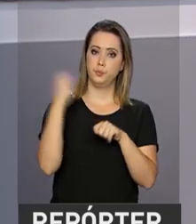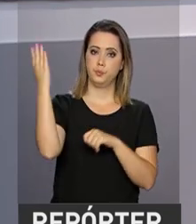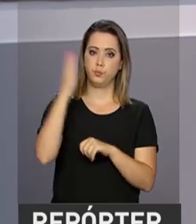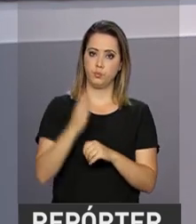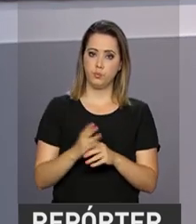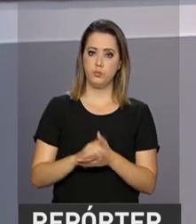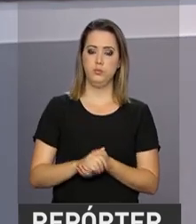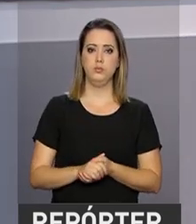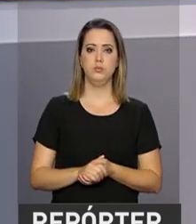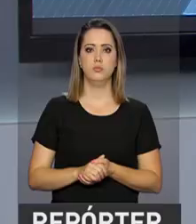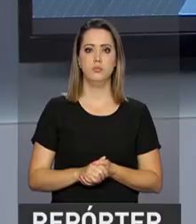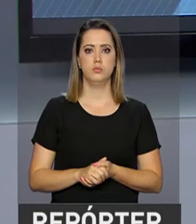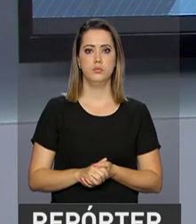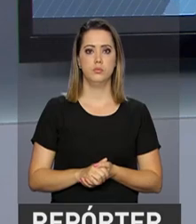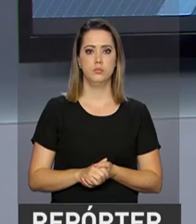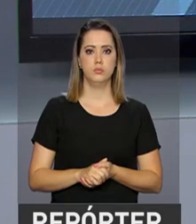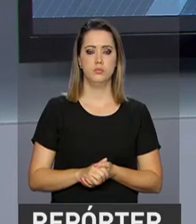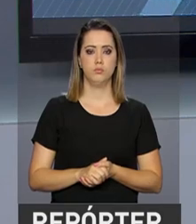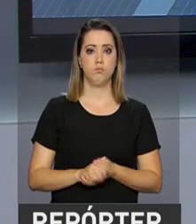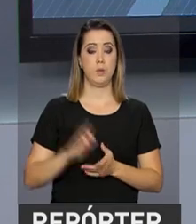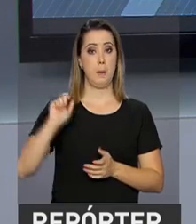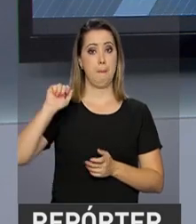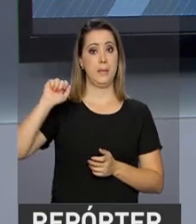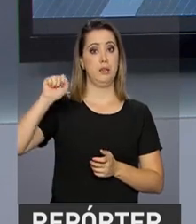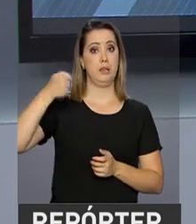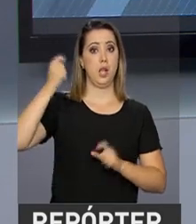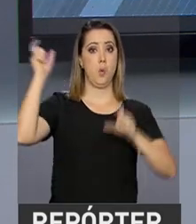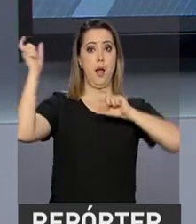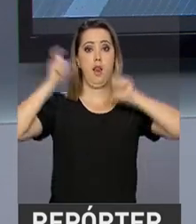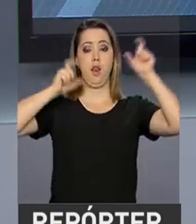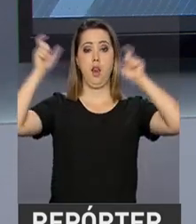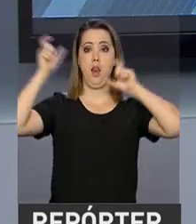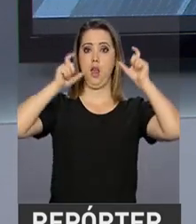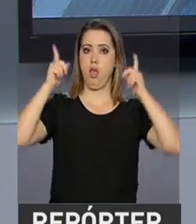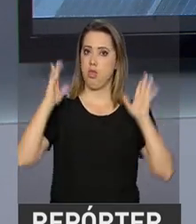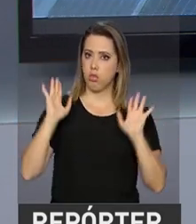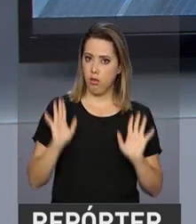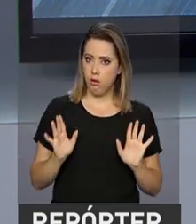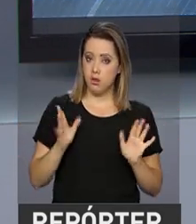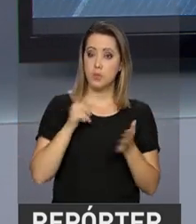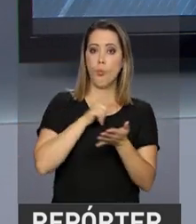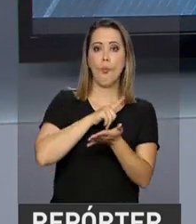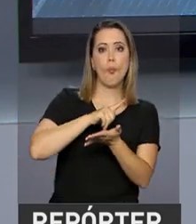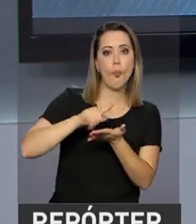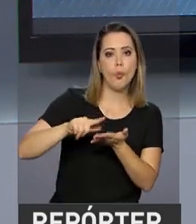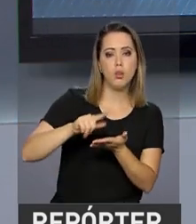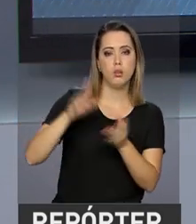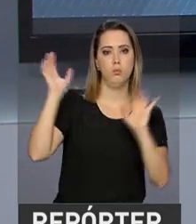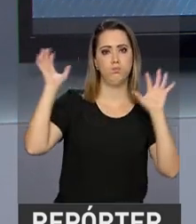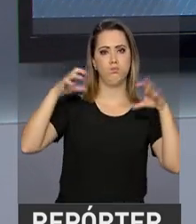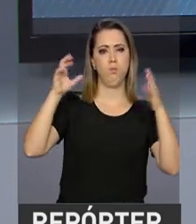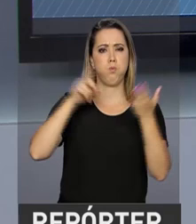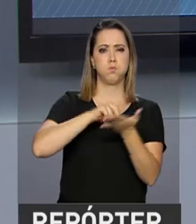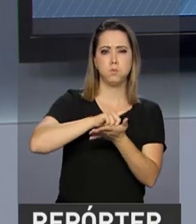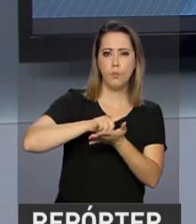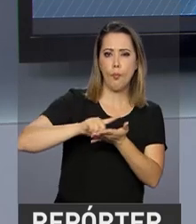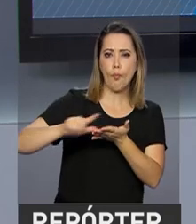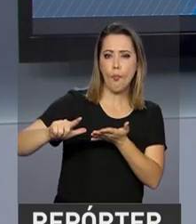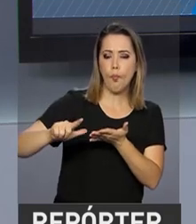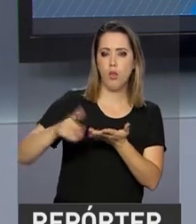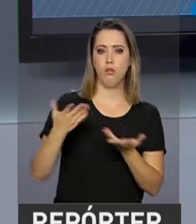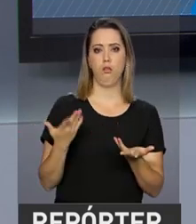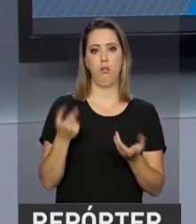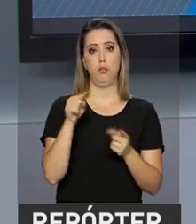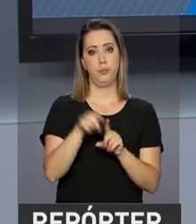economia brasileira mandar um sinal de alerta contra a seca Esse é o trabalho do centro Nacional de prevenção e combate